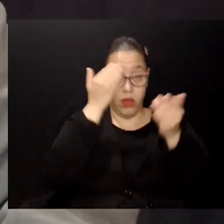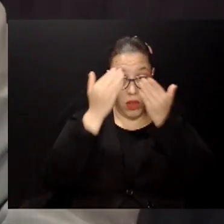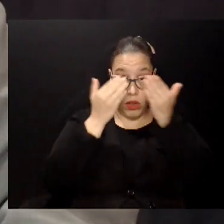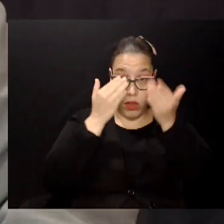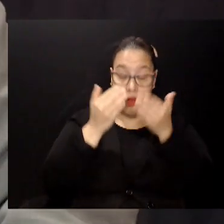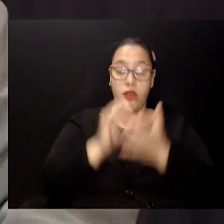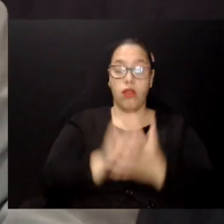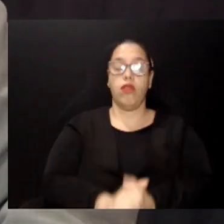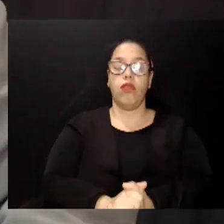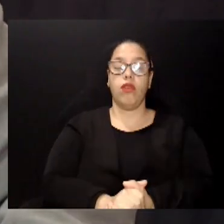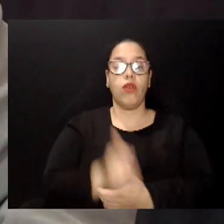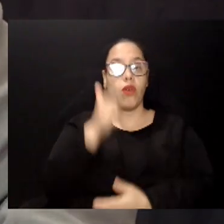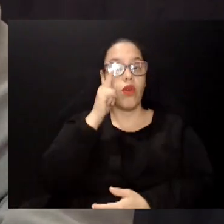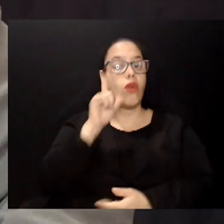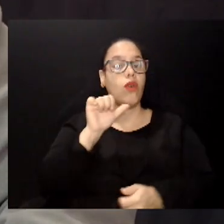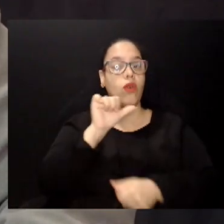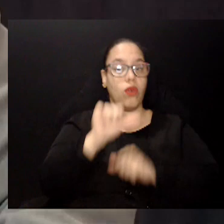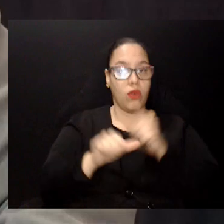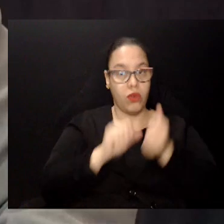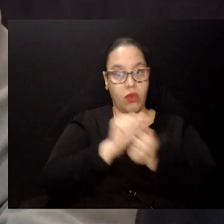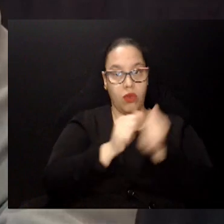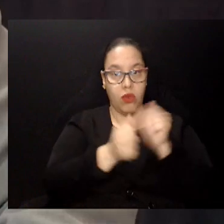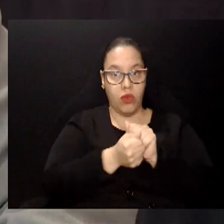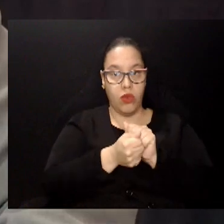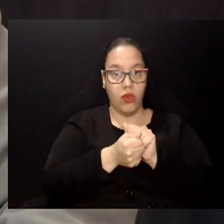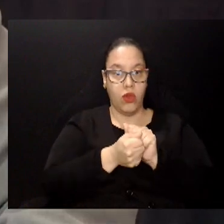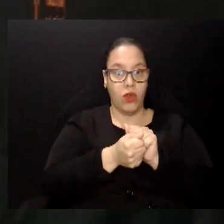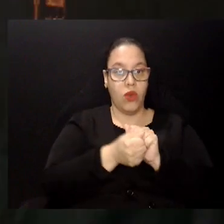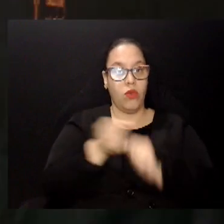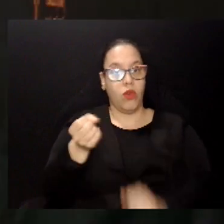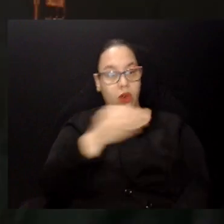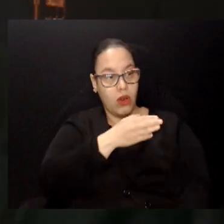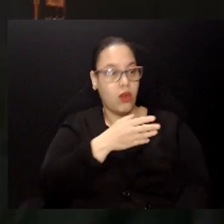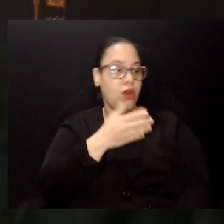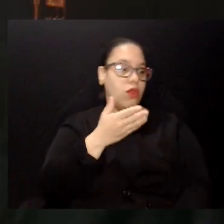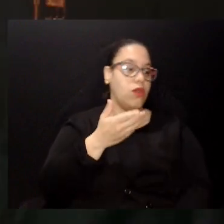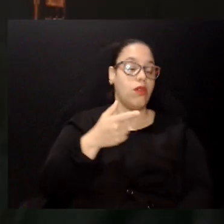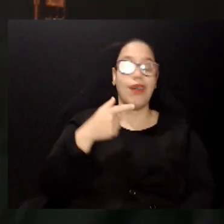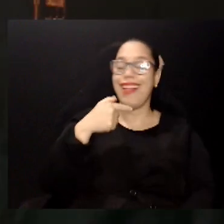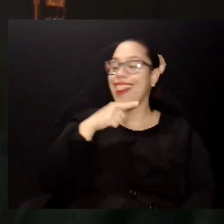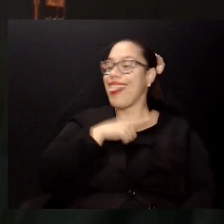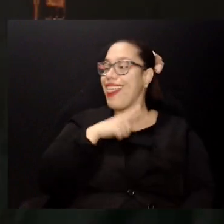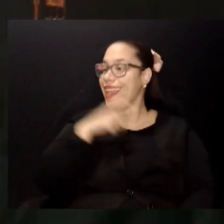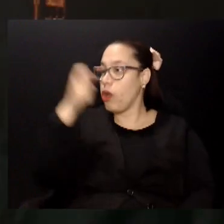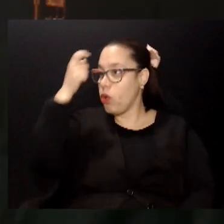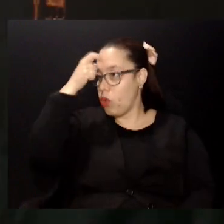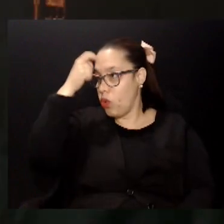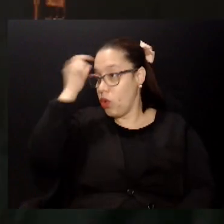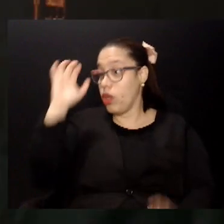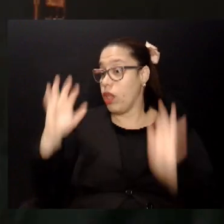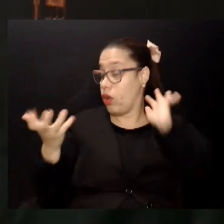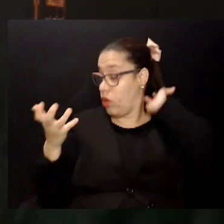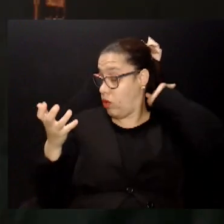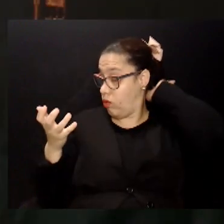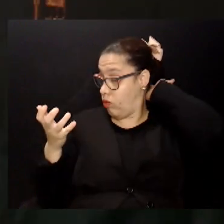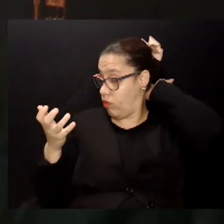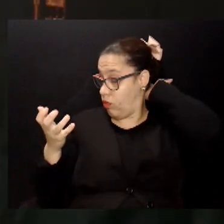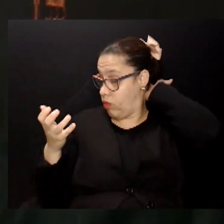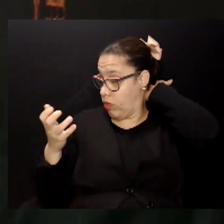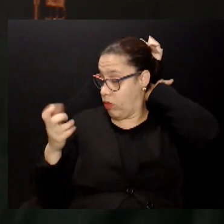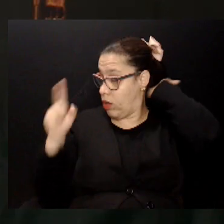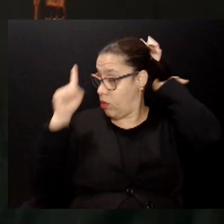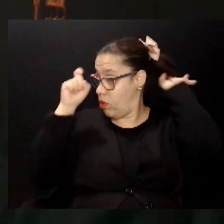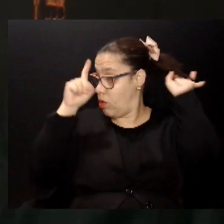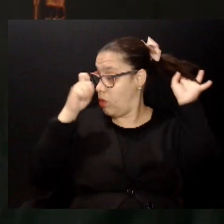se reinventar para despertar uma nova versão sua. Agora, ter a consciência de que isso está acontecendo é algo bem desafiador, já que